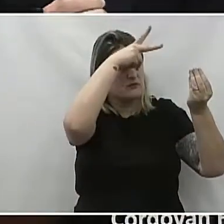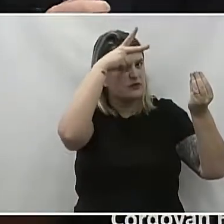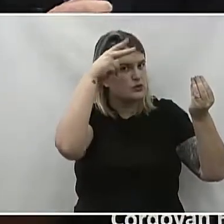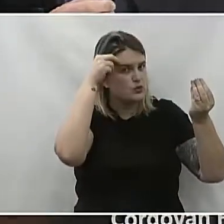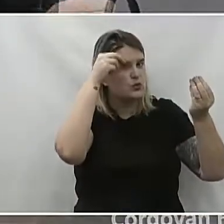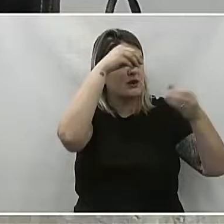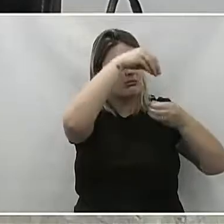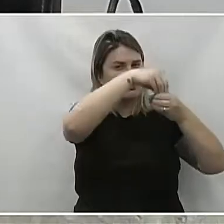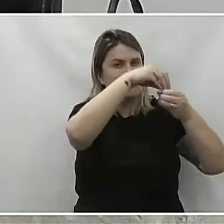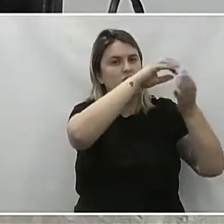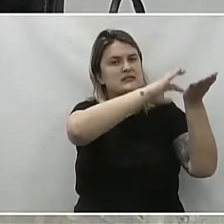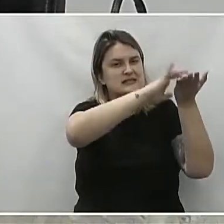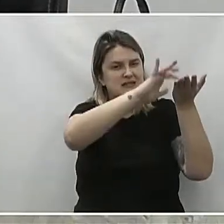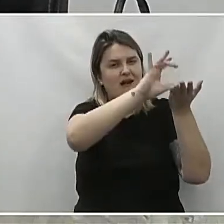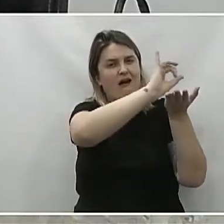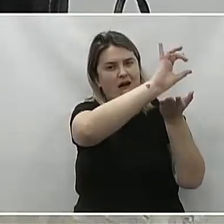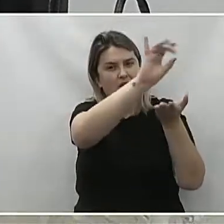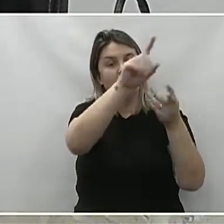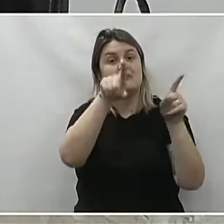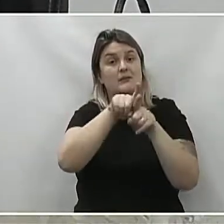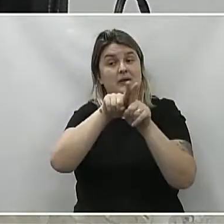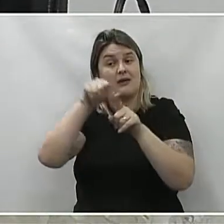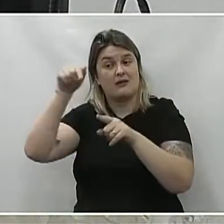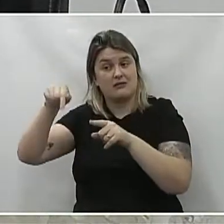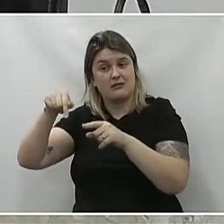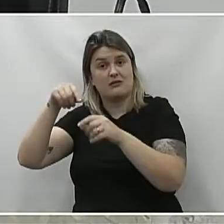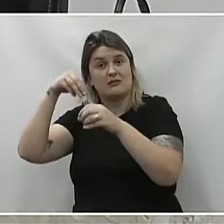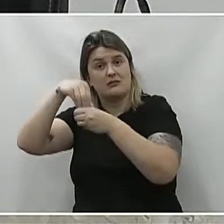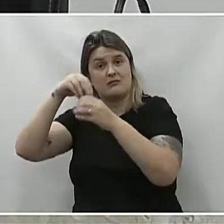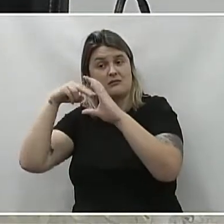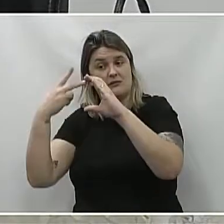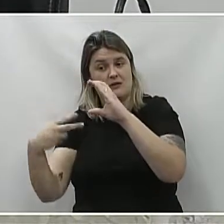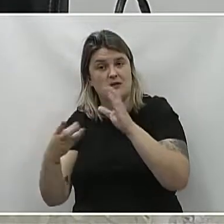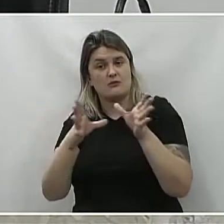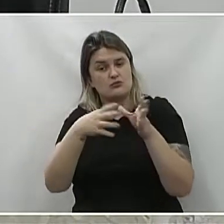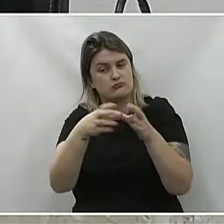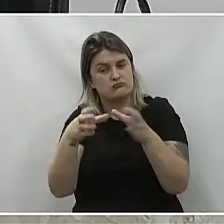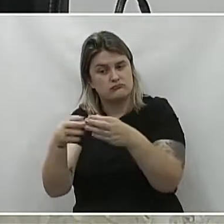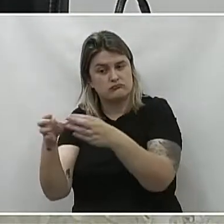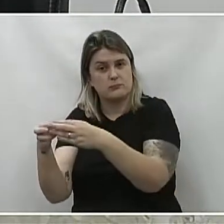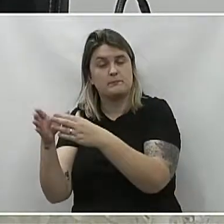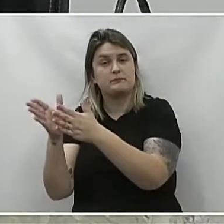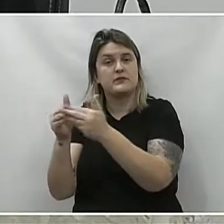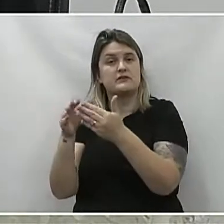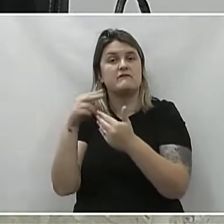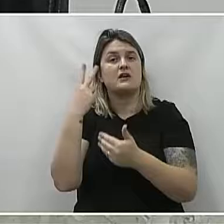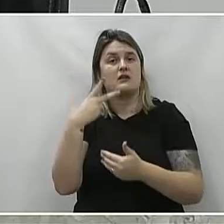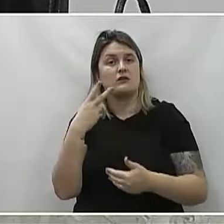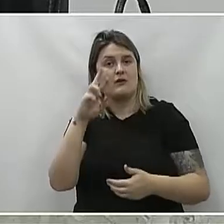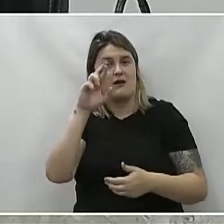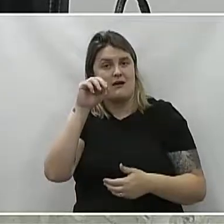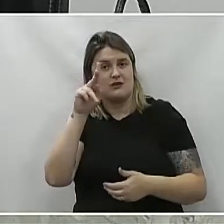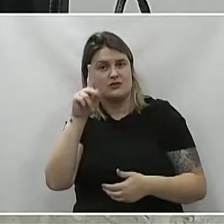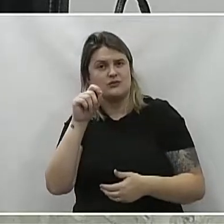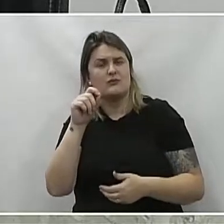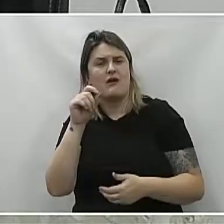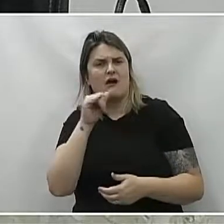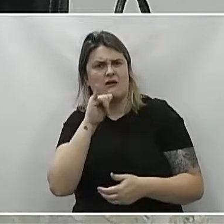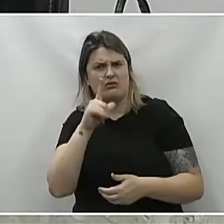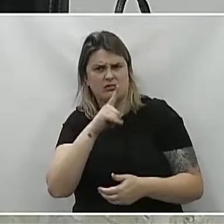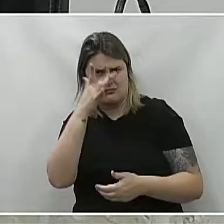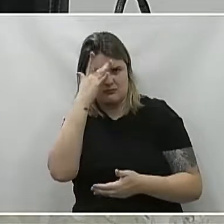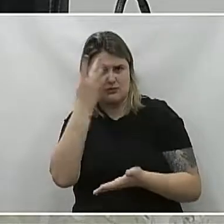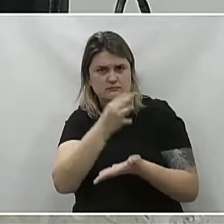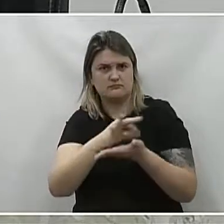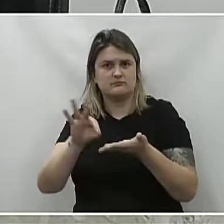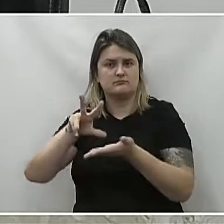comissões e as indicações serão remetidas aos órgãos competentes. Solicito ao vereador Valdecir Rático para que informe se alguém